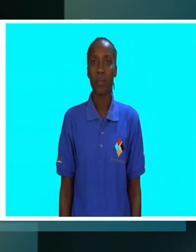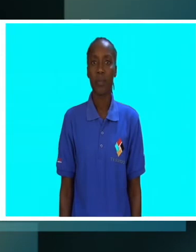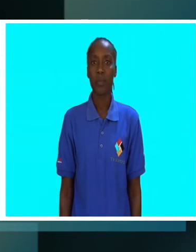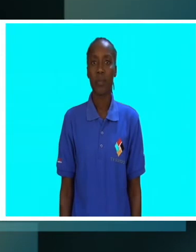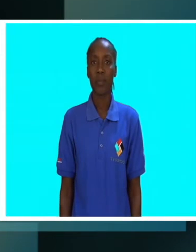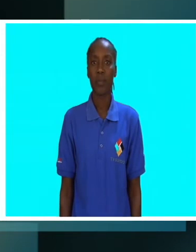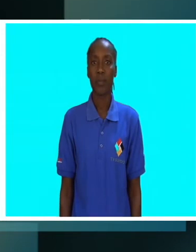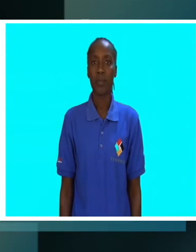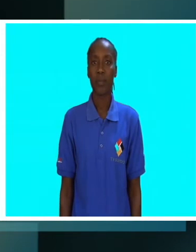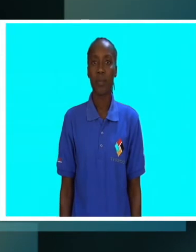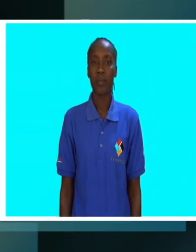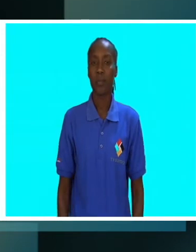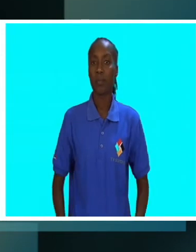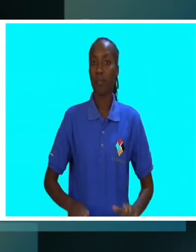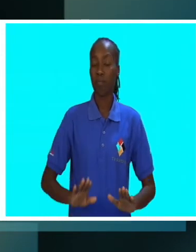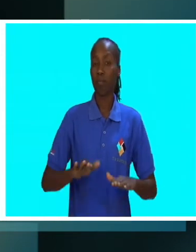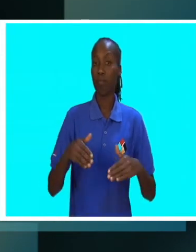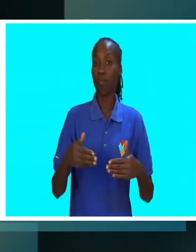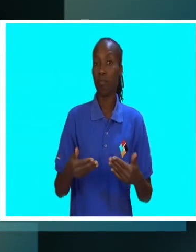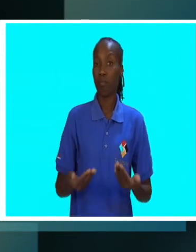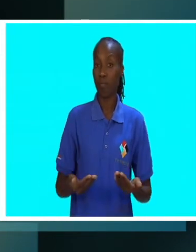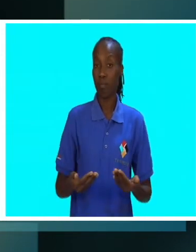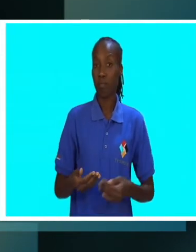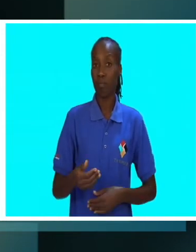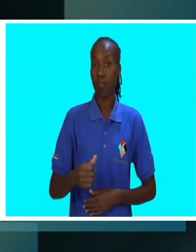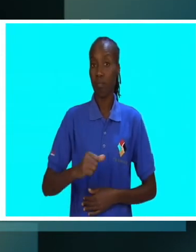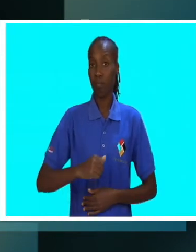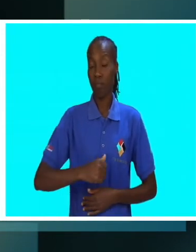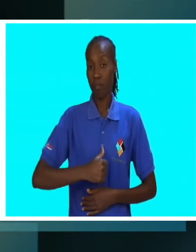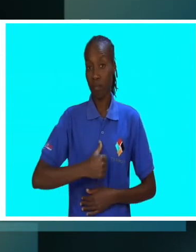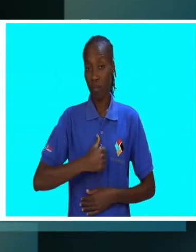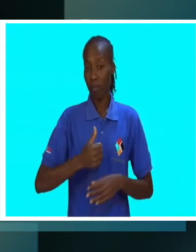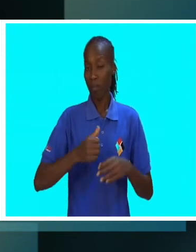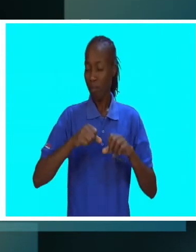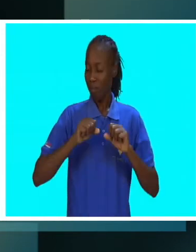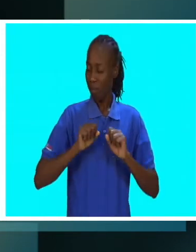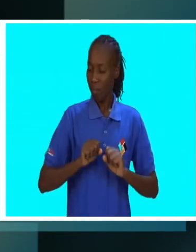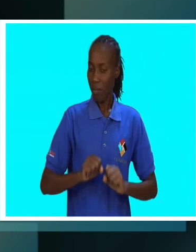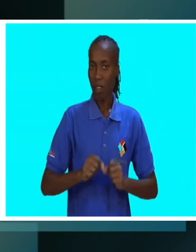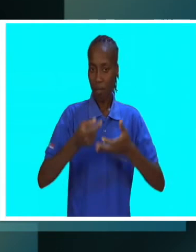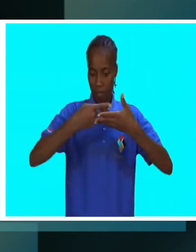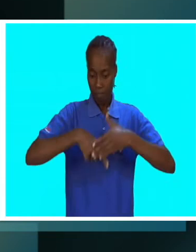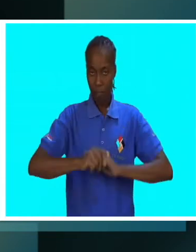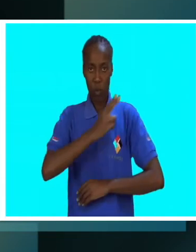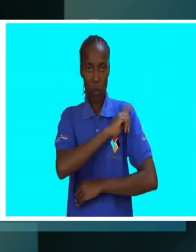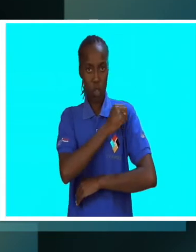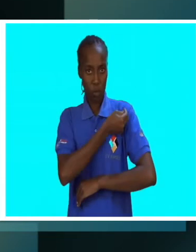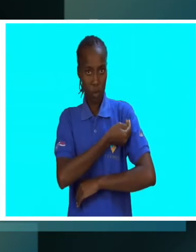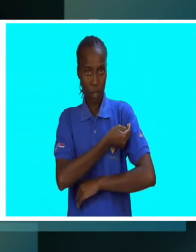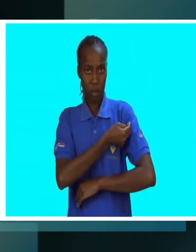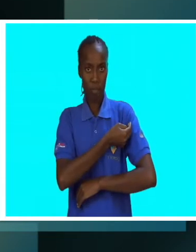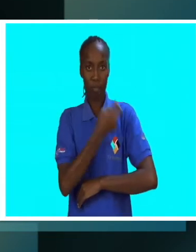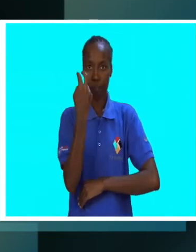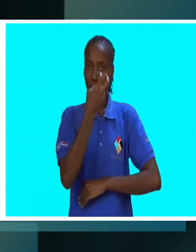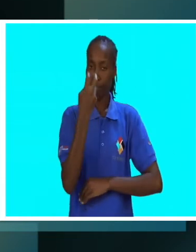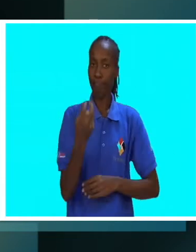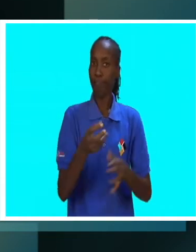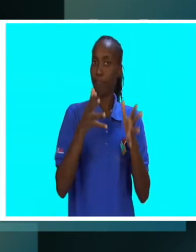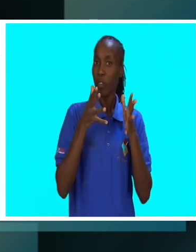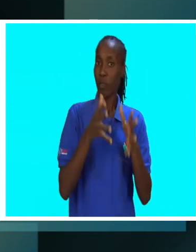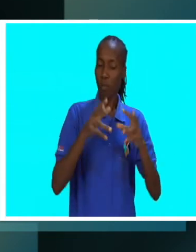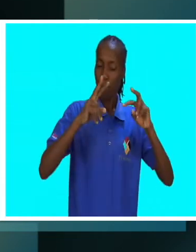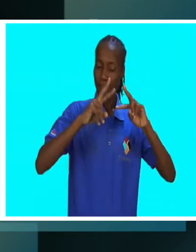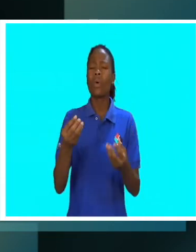É sempre deve procurar os cuidados de saúde, principalmente as consultas de oftalmologia, para poder fazer o diagnóstico